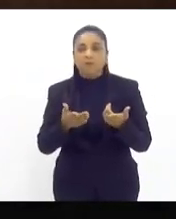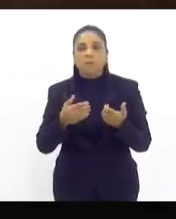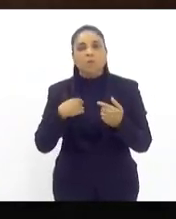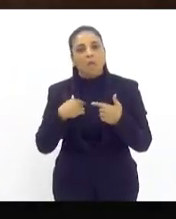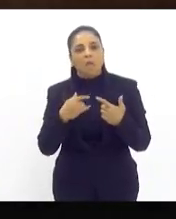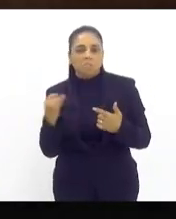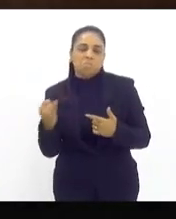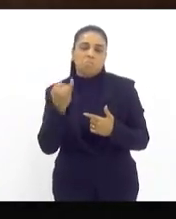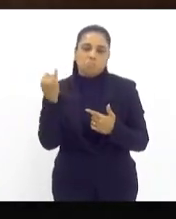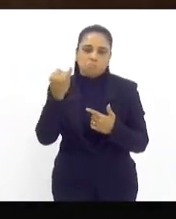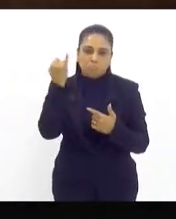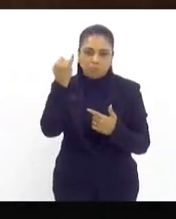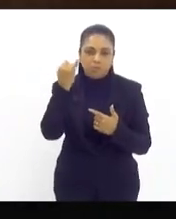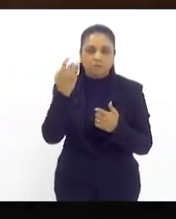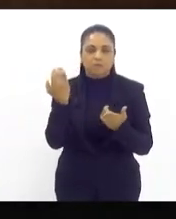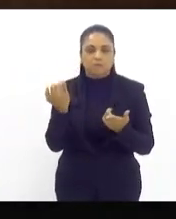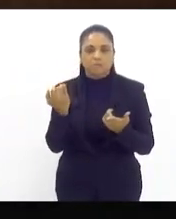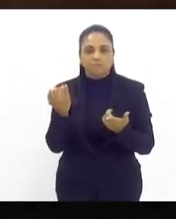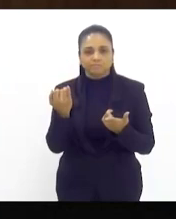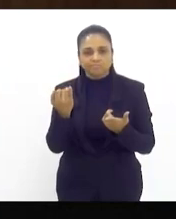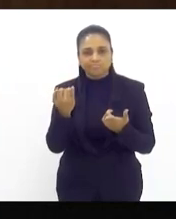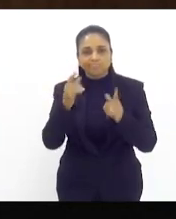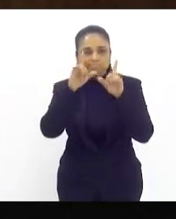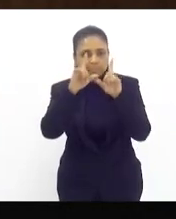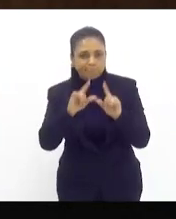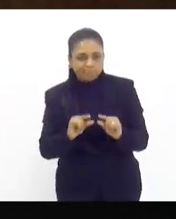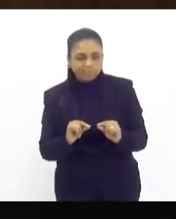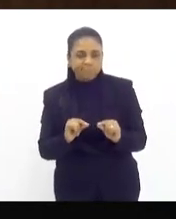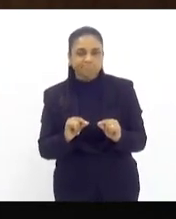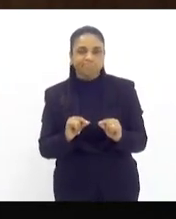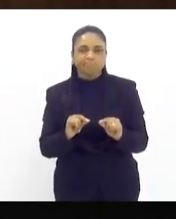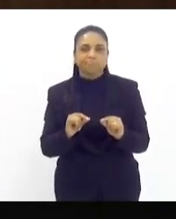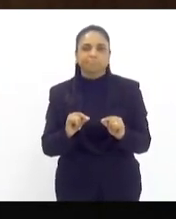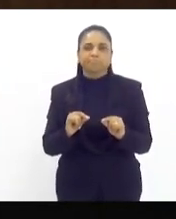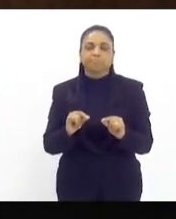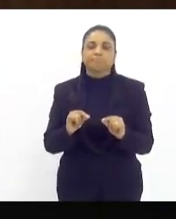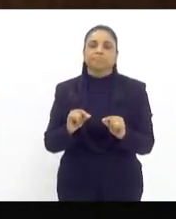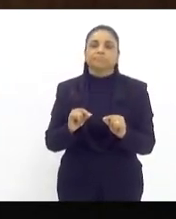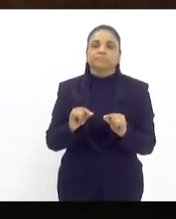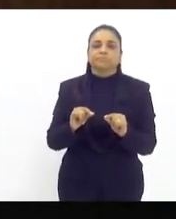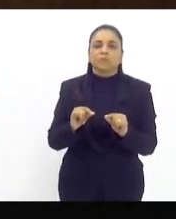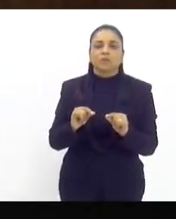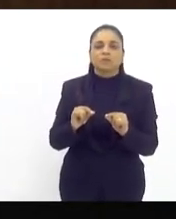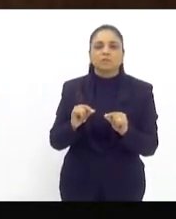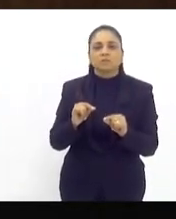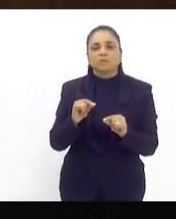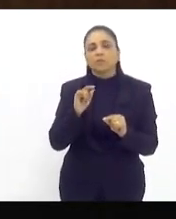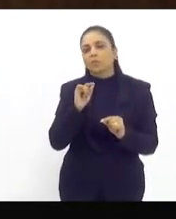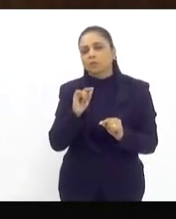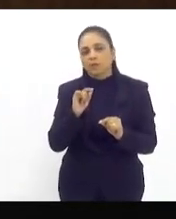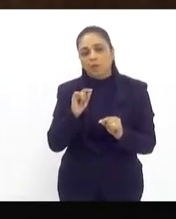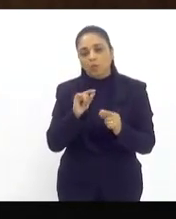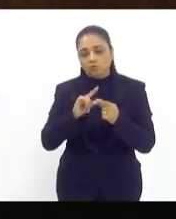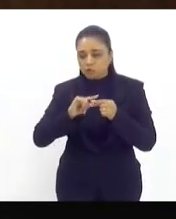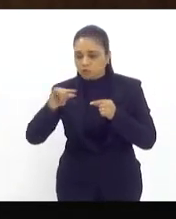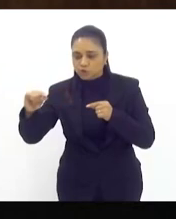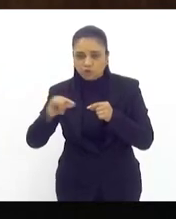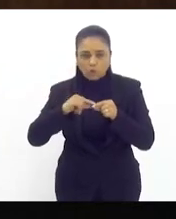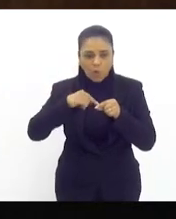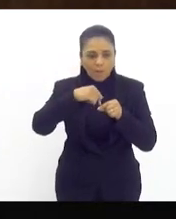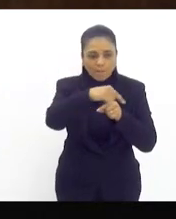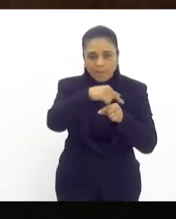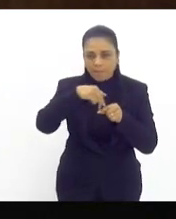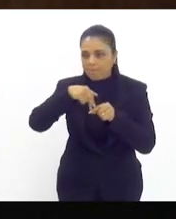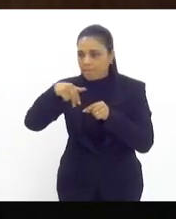também com isso que a gente possa Minimizar Exatamente esse deslocamento que